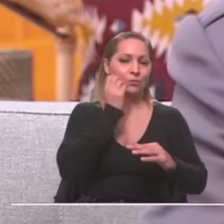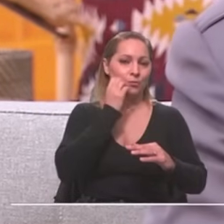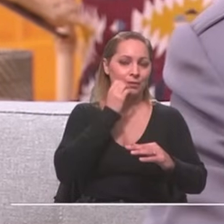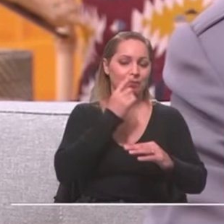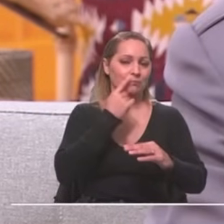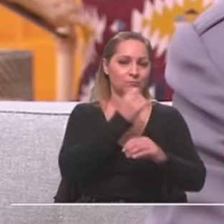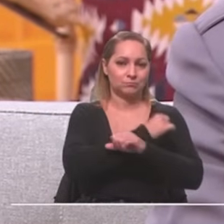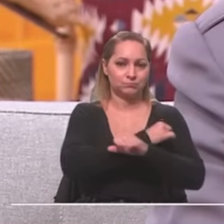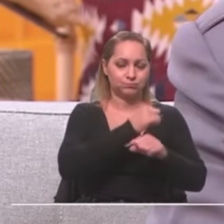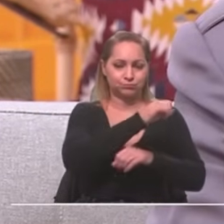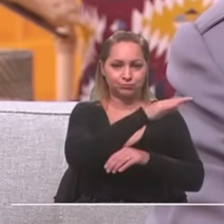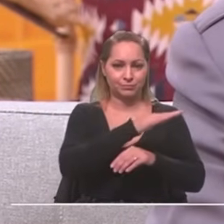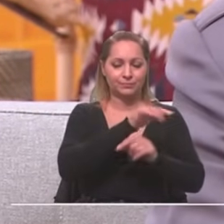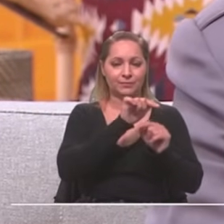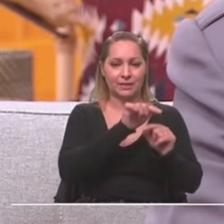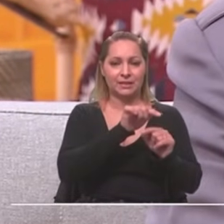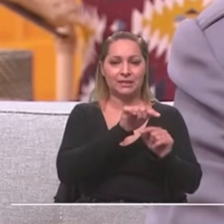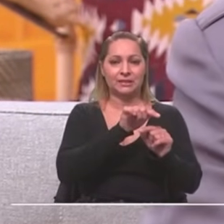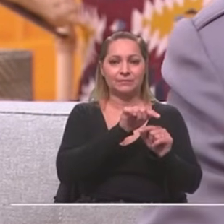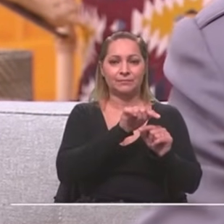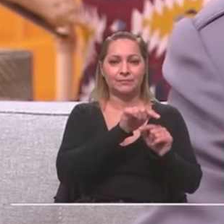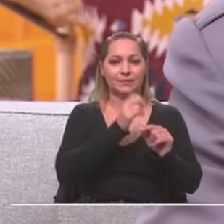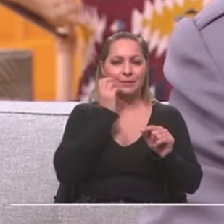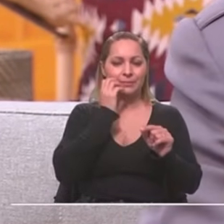com morteiros, certamente. E aquilo tocou-me um bocado,